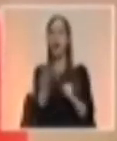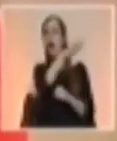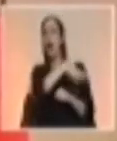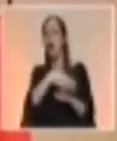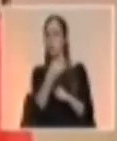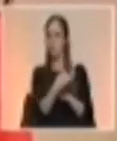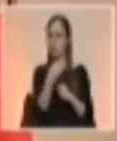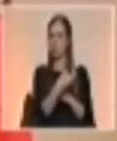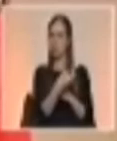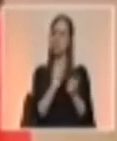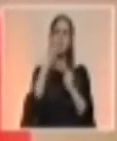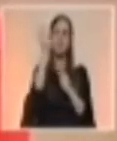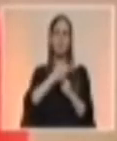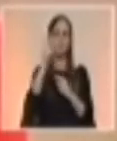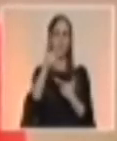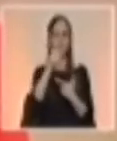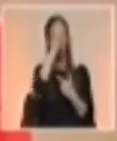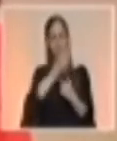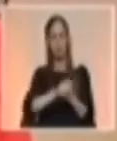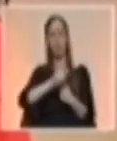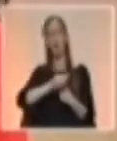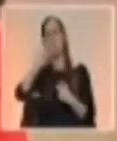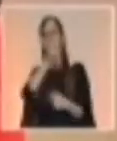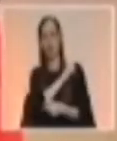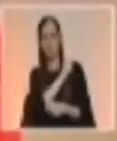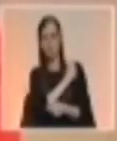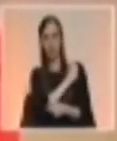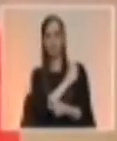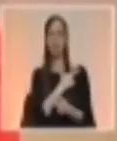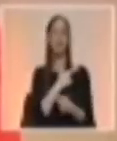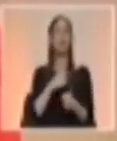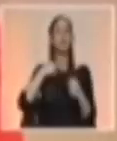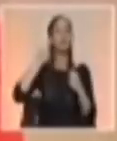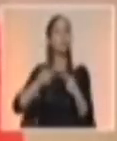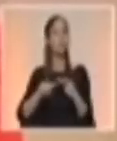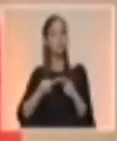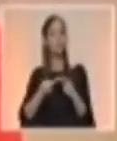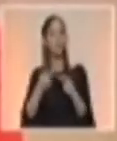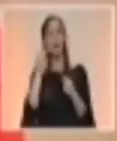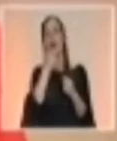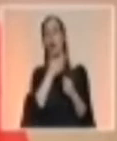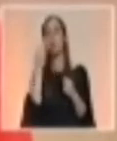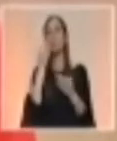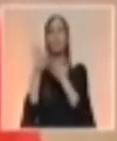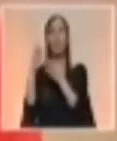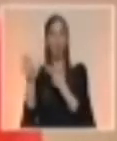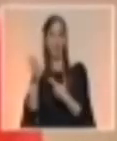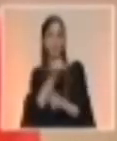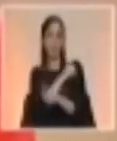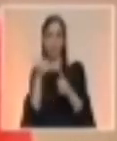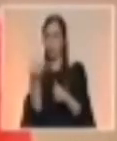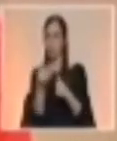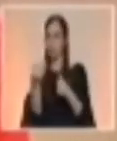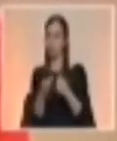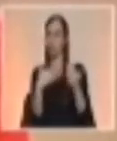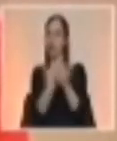São daqui, Porto, vão estudantes... lá, fazem a academia e voltam para casa ao fim do dia. E depois estudantes fora da cidade do Porto, em que nós proporcionamos,